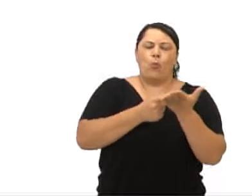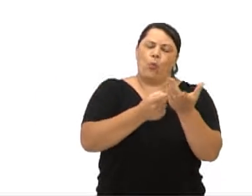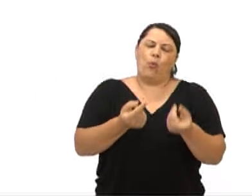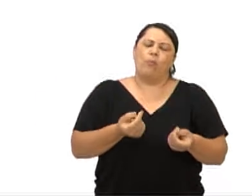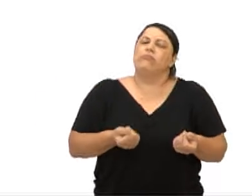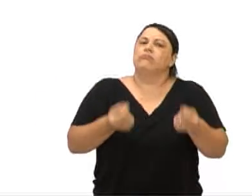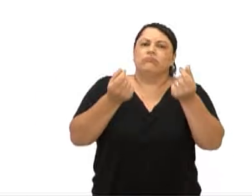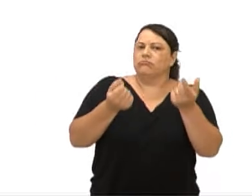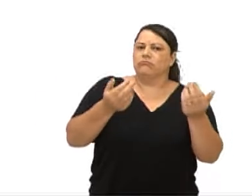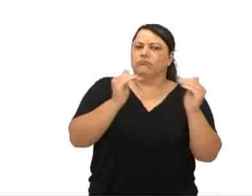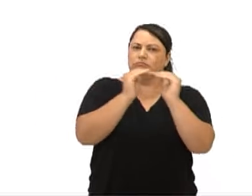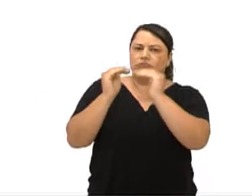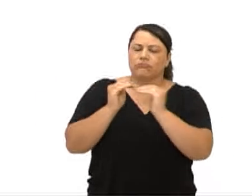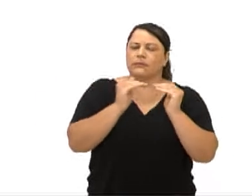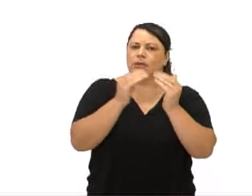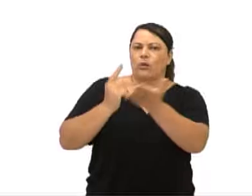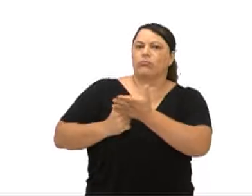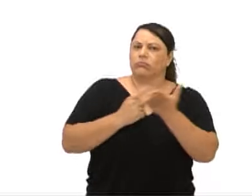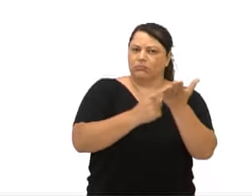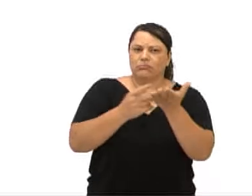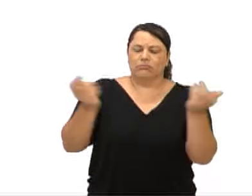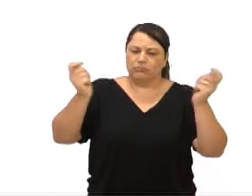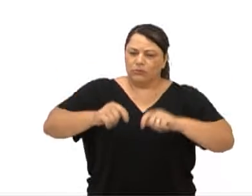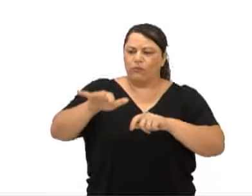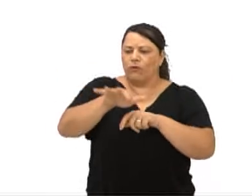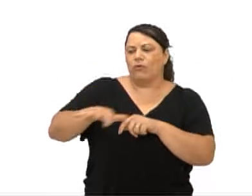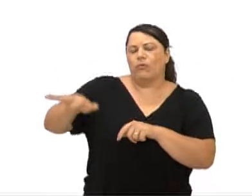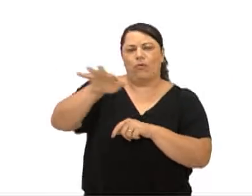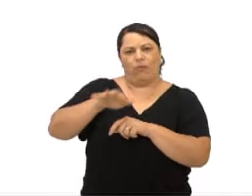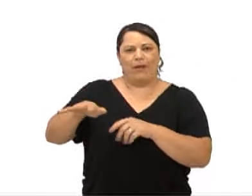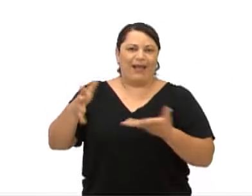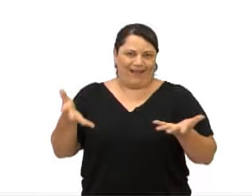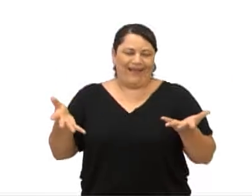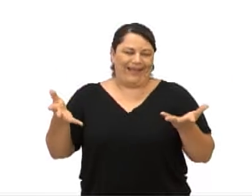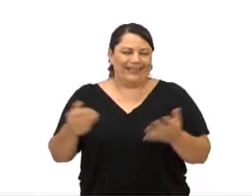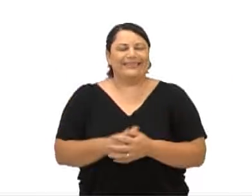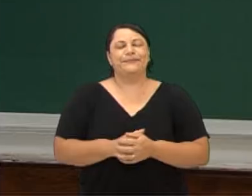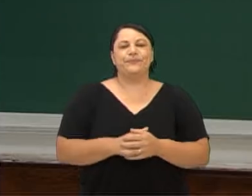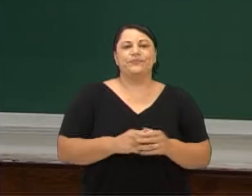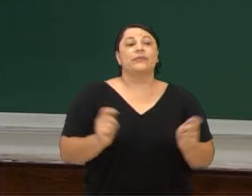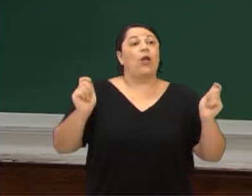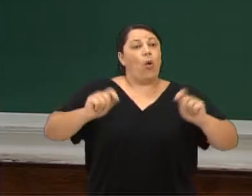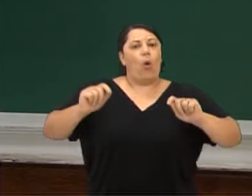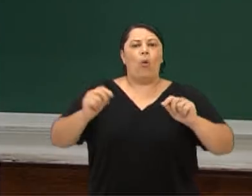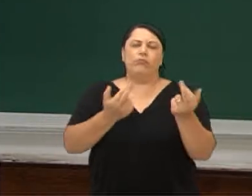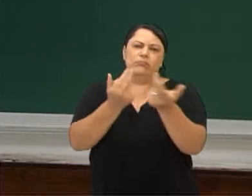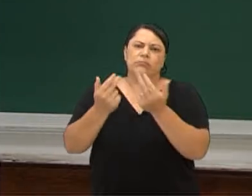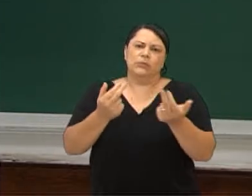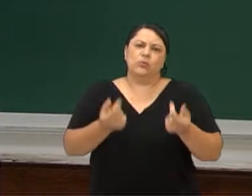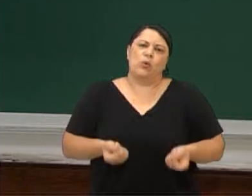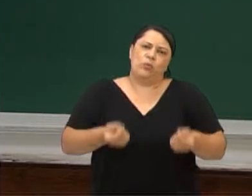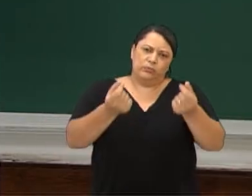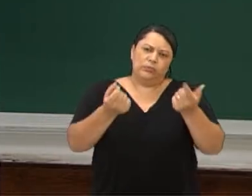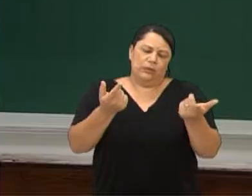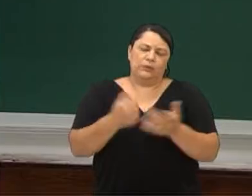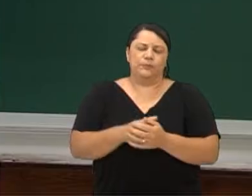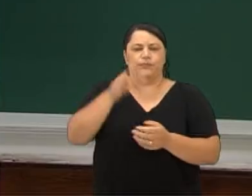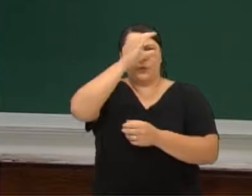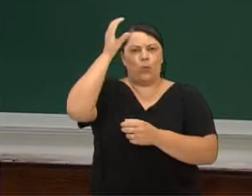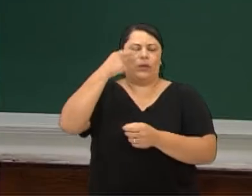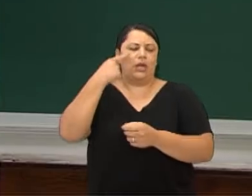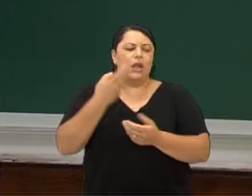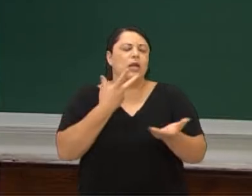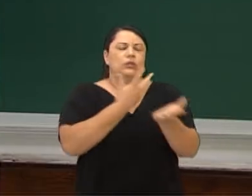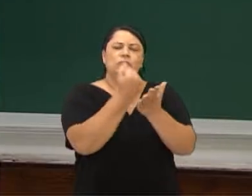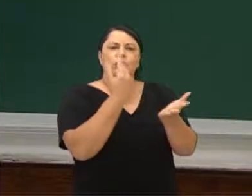acordo, conforme a área geográfica que atuavam. Ou seja, com o mesmo preço, o consumidor final ia comprar onde